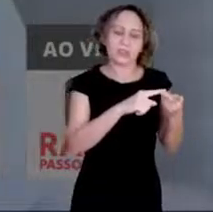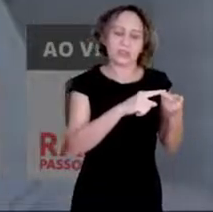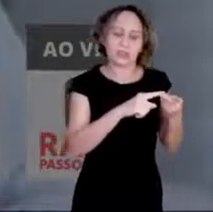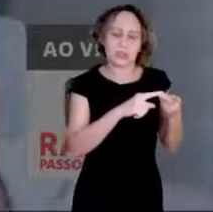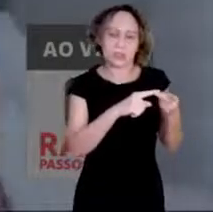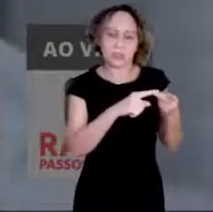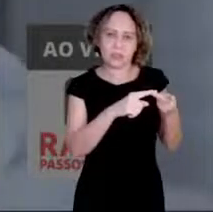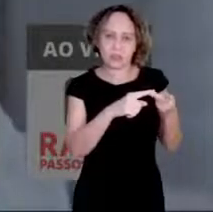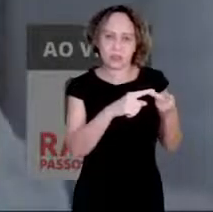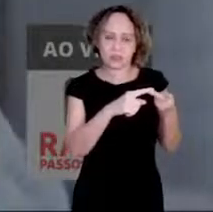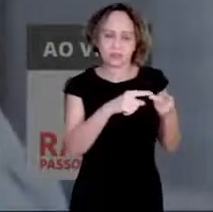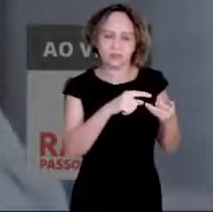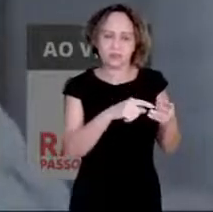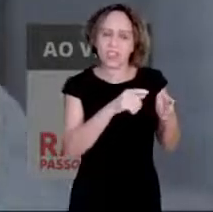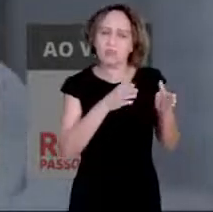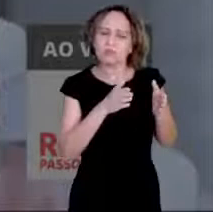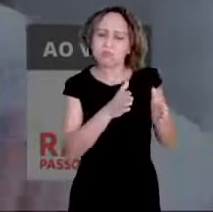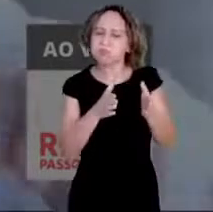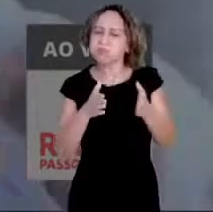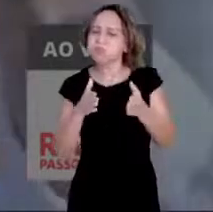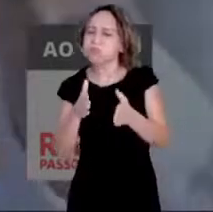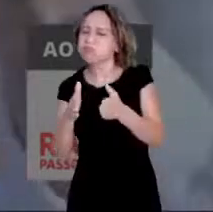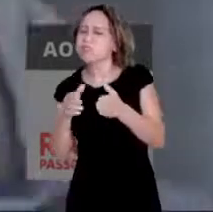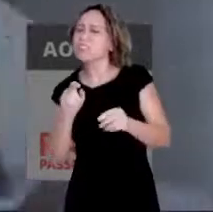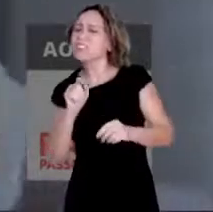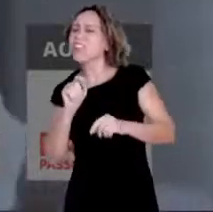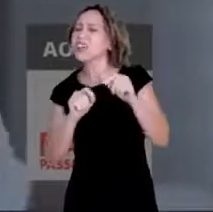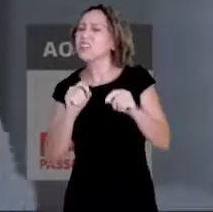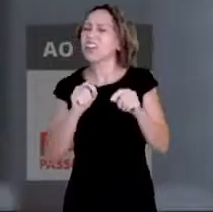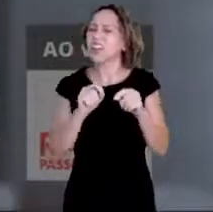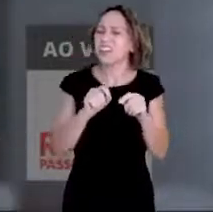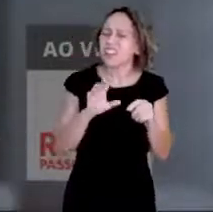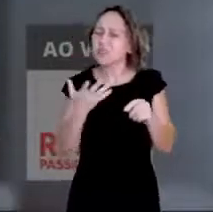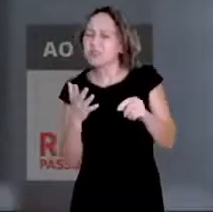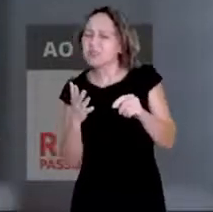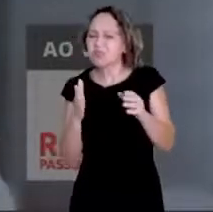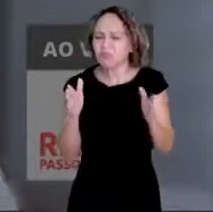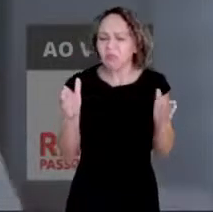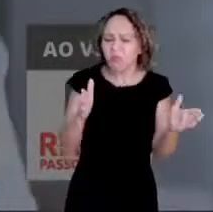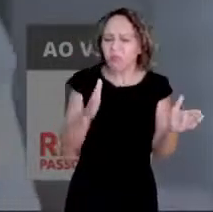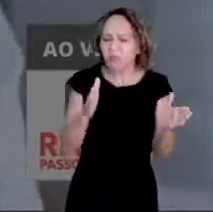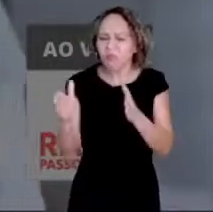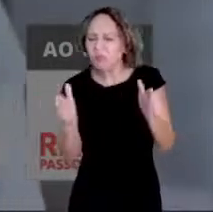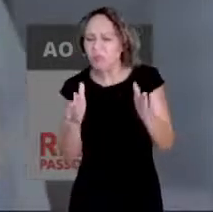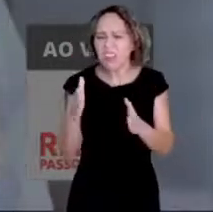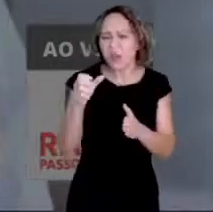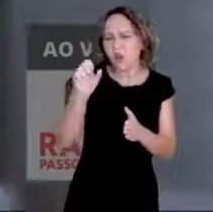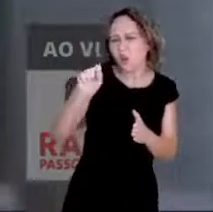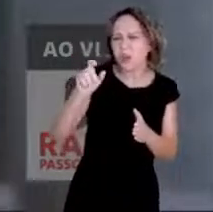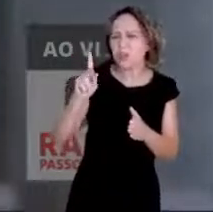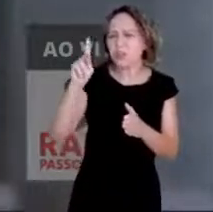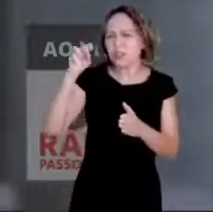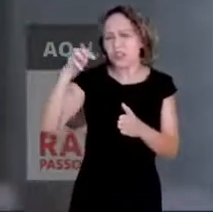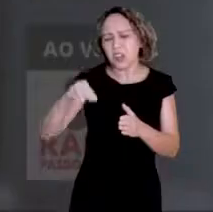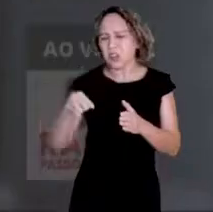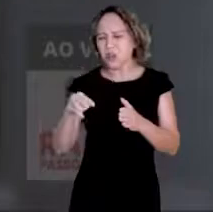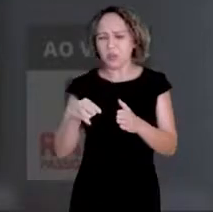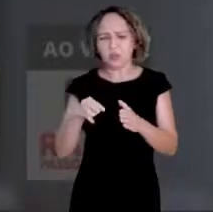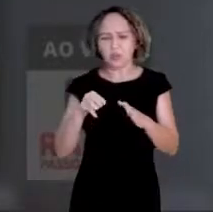o nosso companheiro Odair Cunha, que está assistindo esse programa, eu falei com ele um pouco antes, pode passar para vocês. Eu tenho